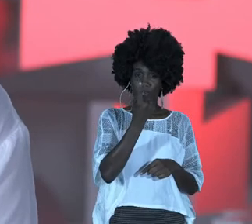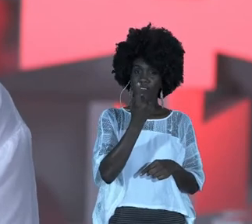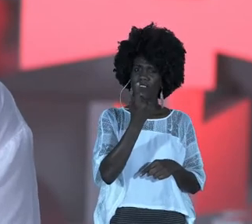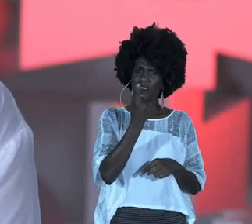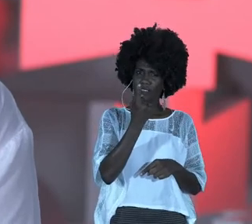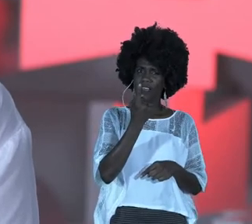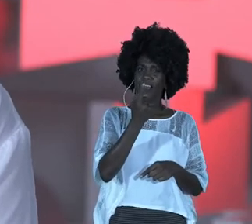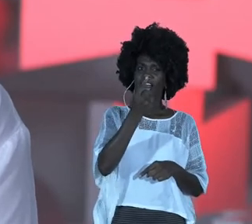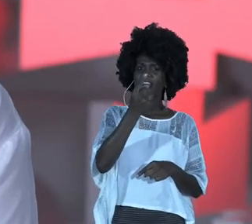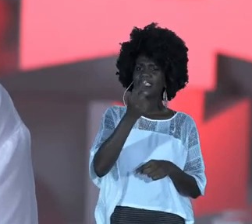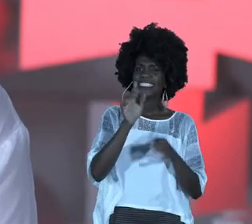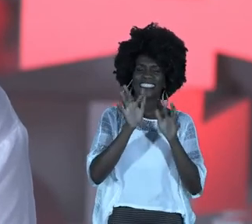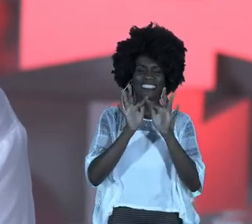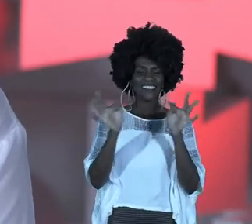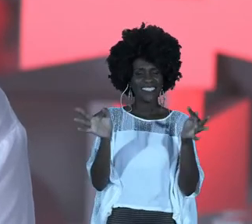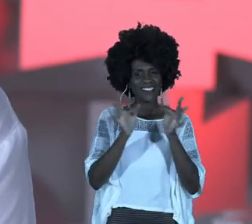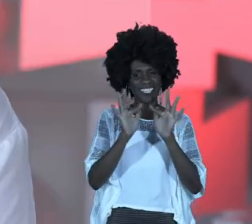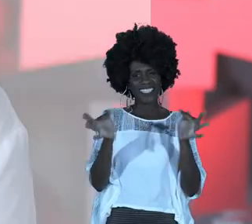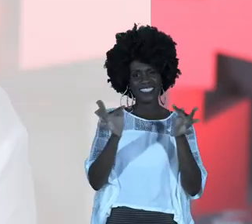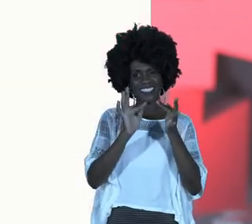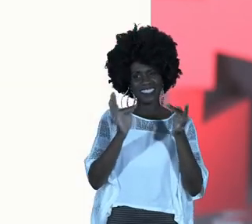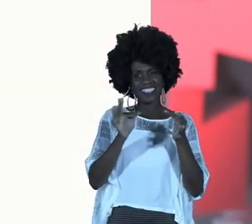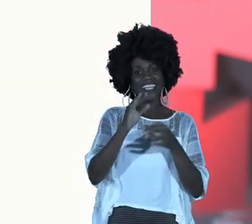simplesmente com cortes, de Lúcio Fontana.